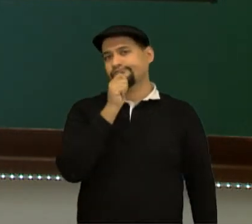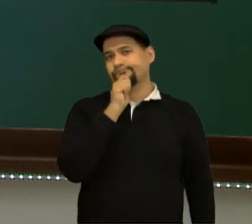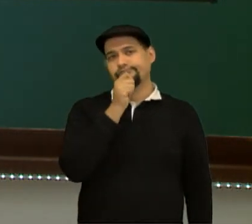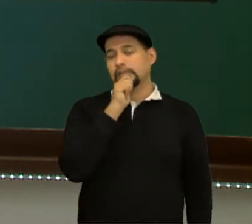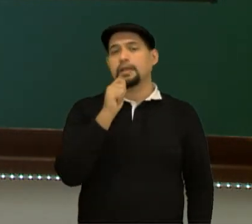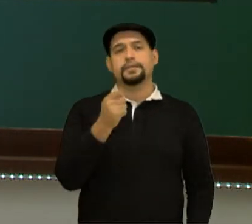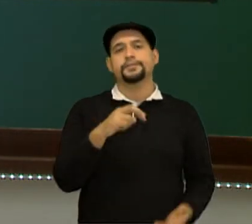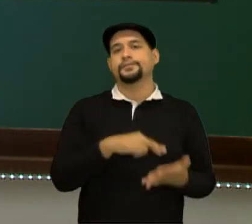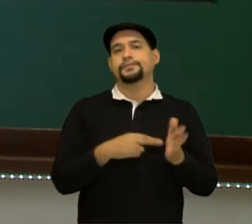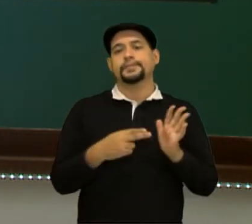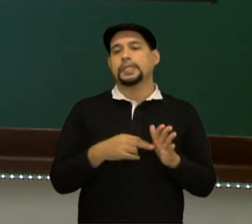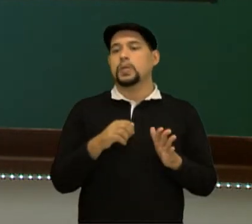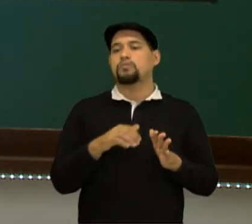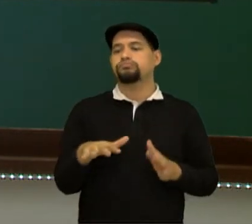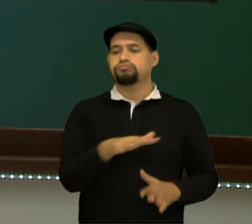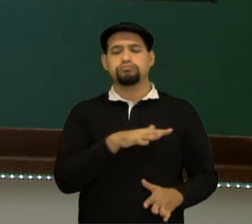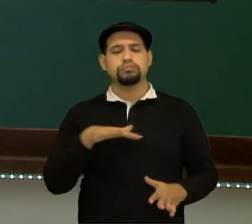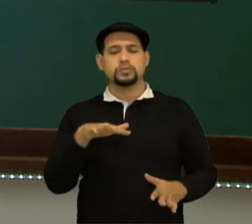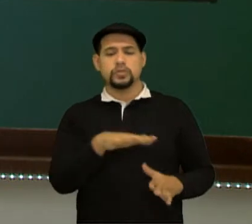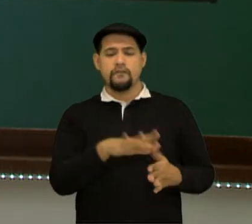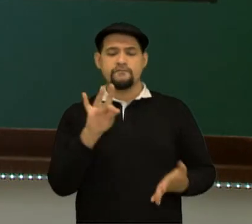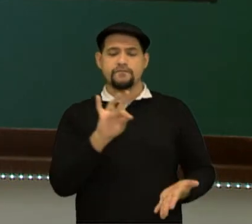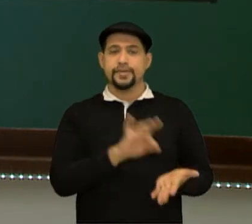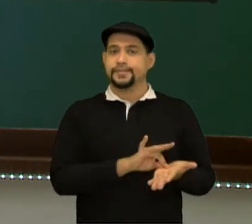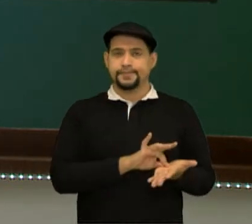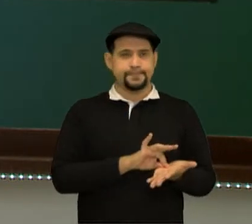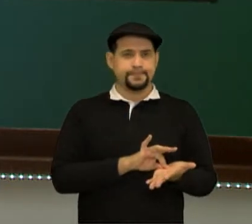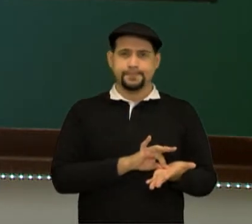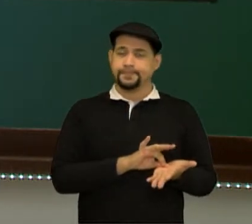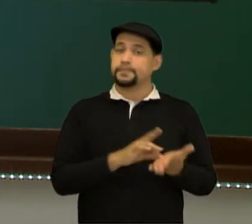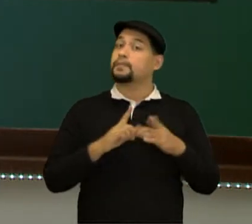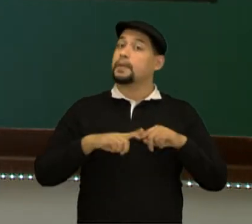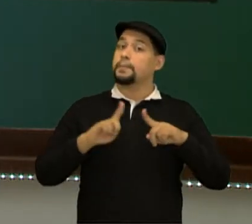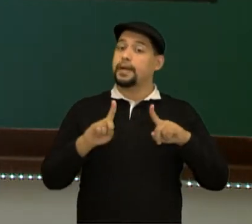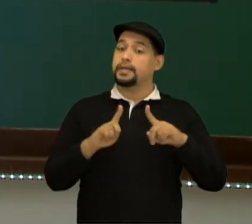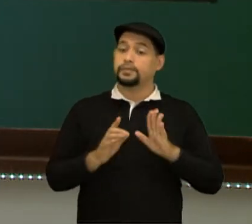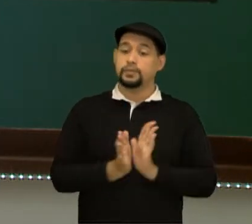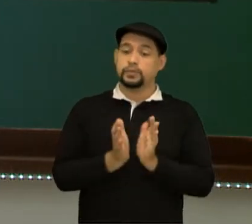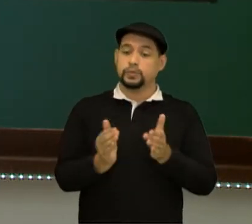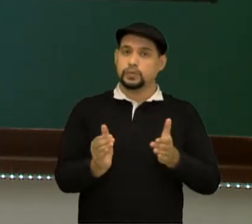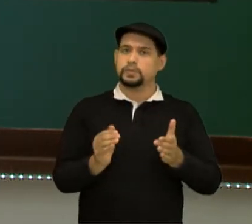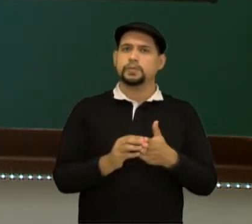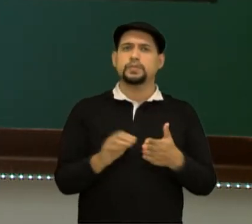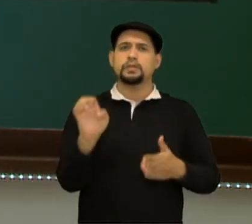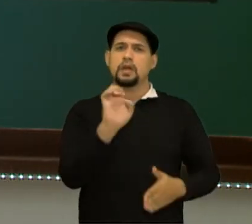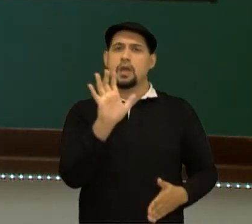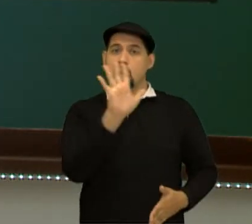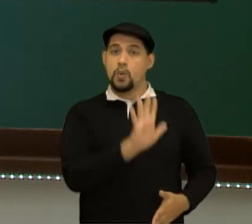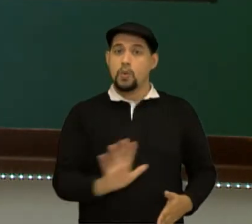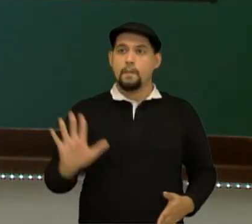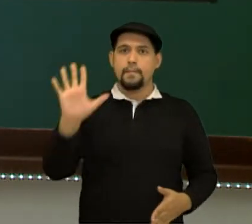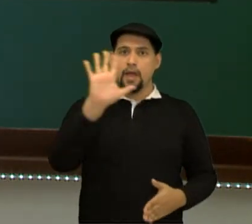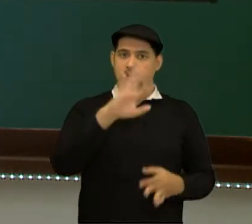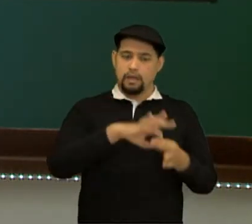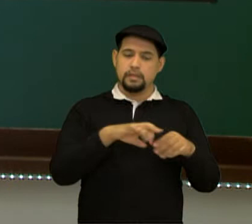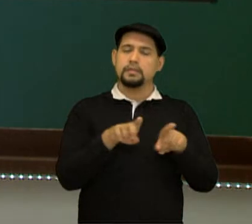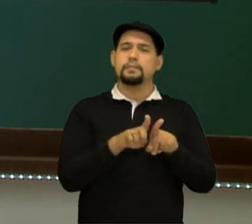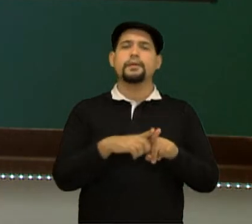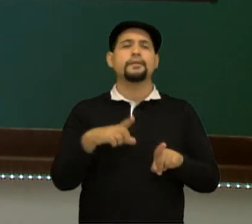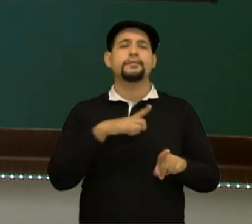tornou um mercado comum efetivamente mas a união europeia atingiu essa graduação